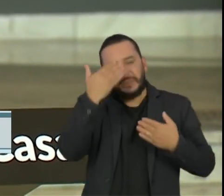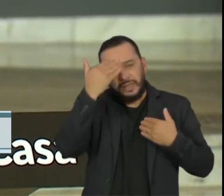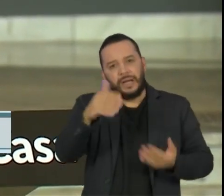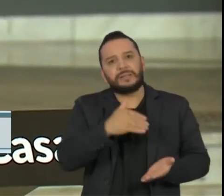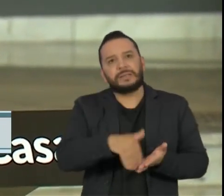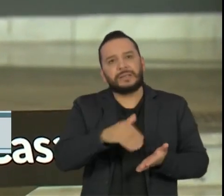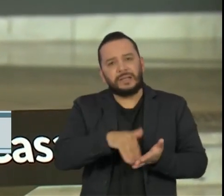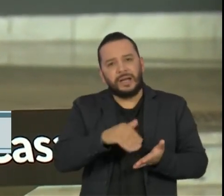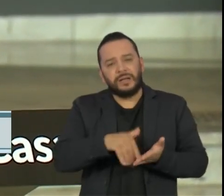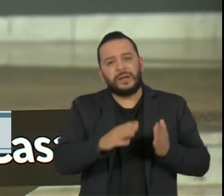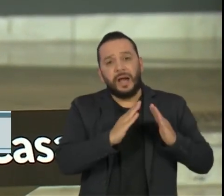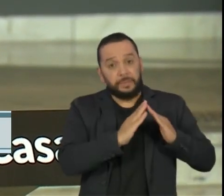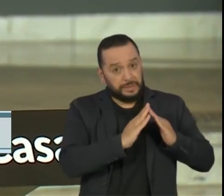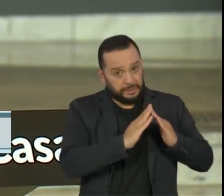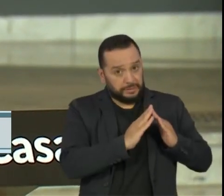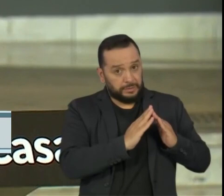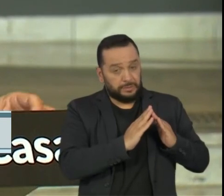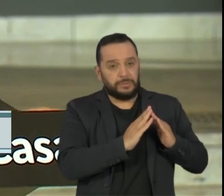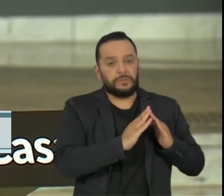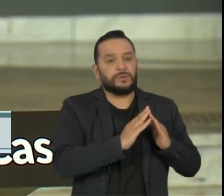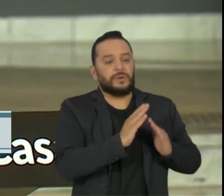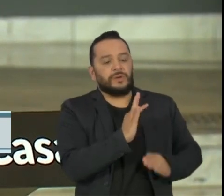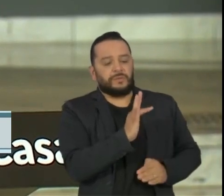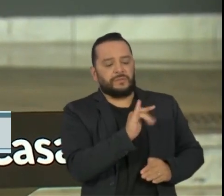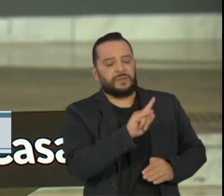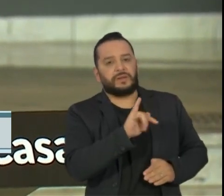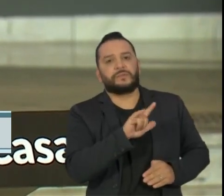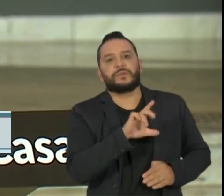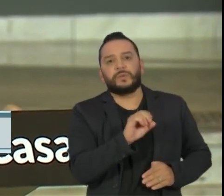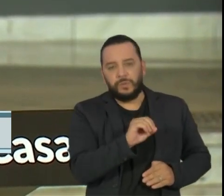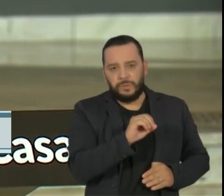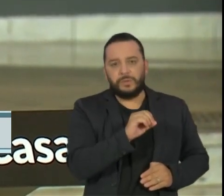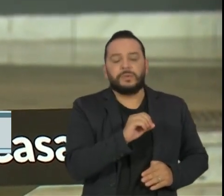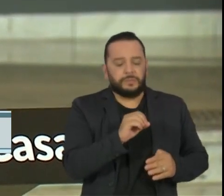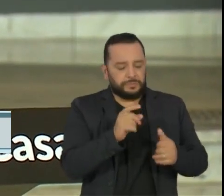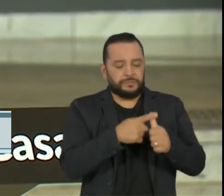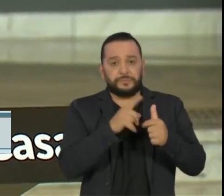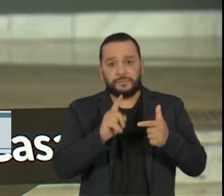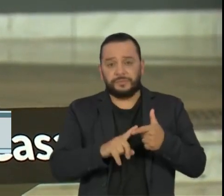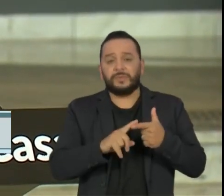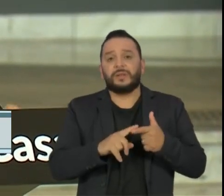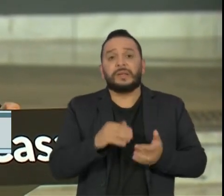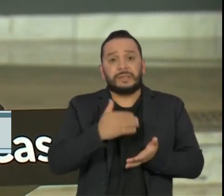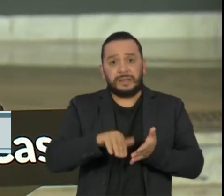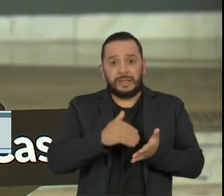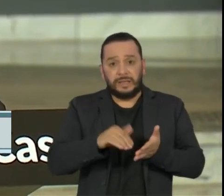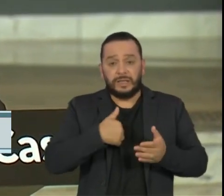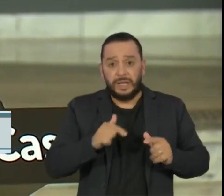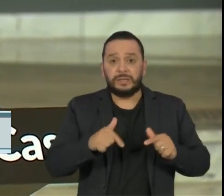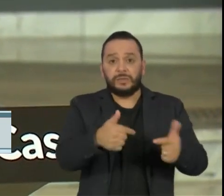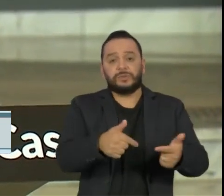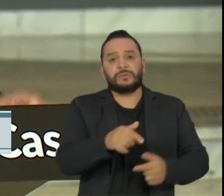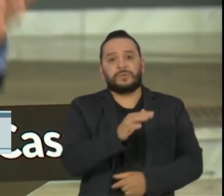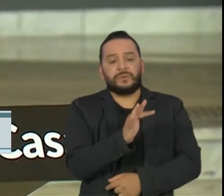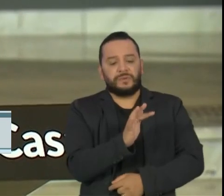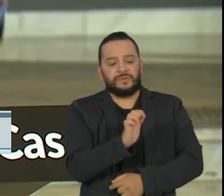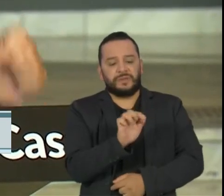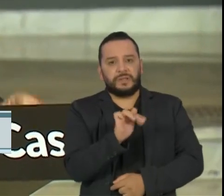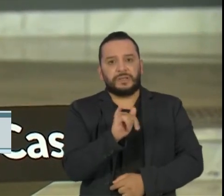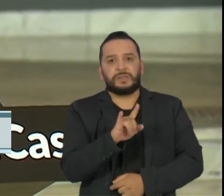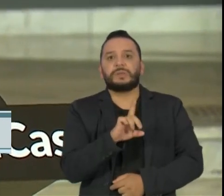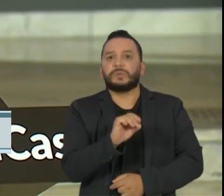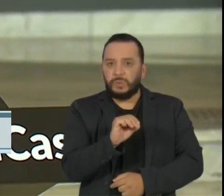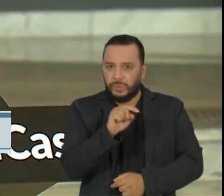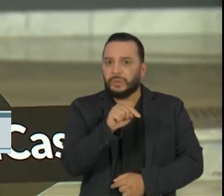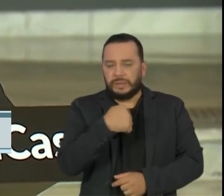secretário de Habitação, na pessoa do Flávio, a Mari, do seu secretário executivo Fernando Marangoni, que tem